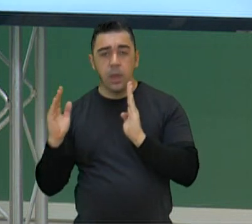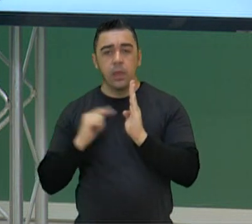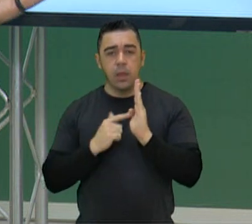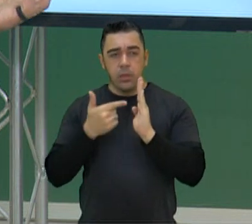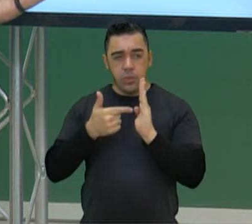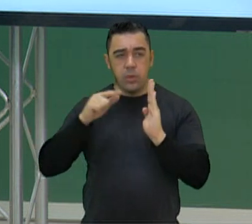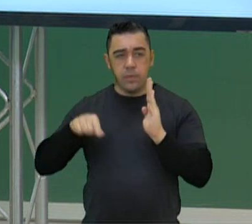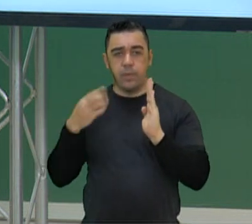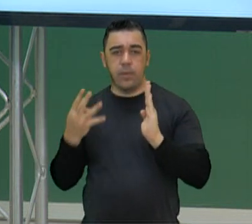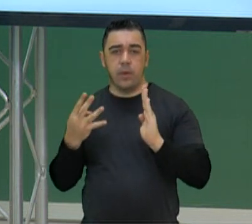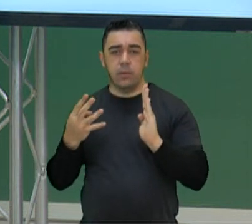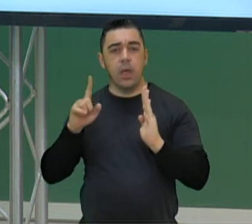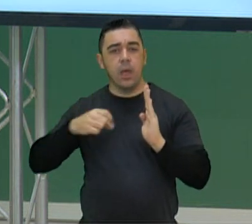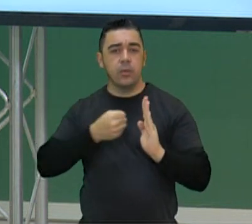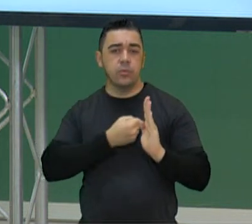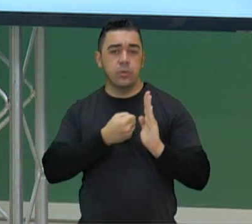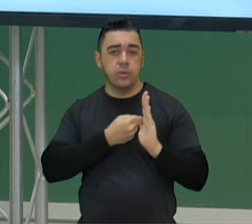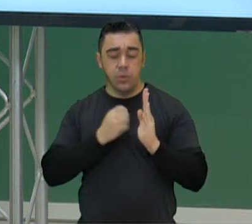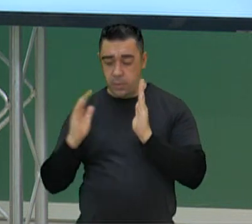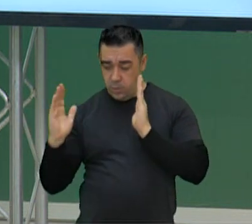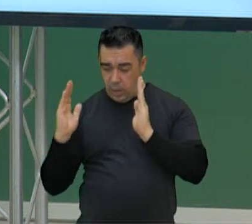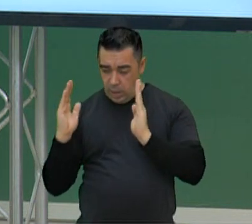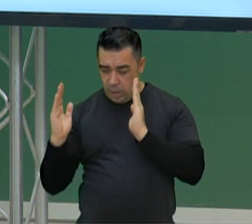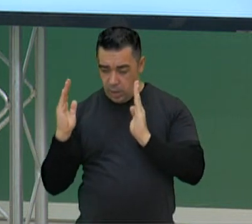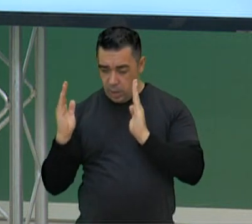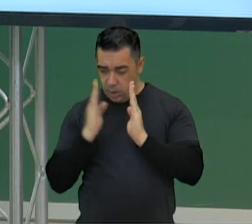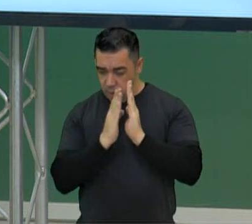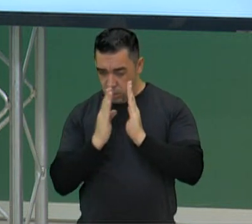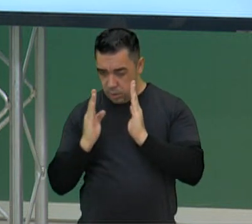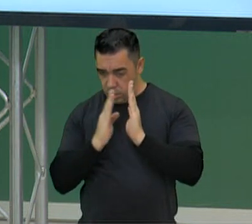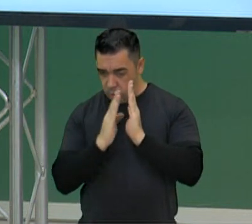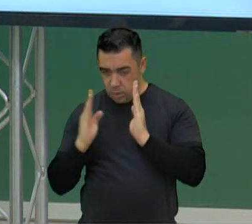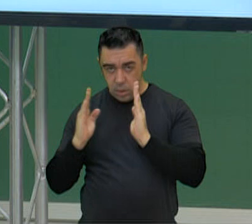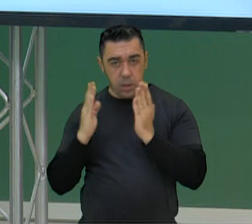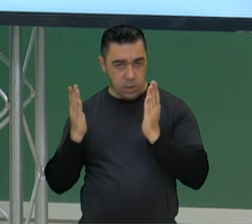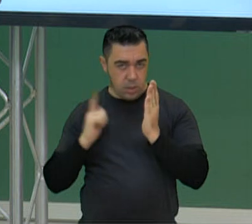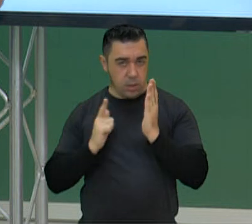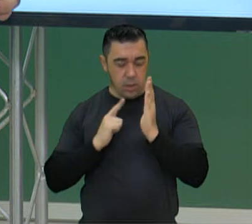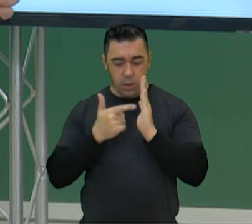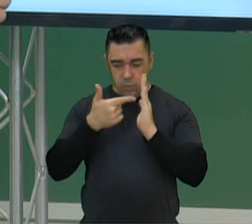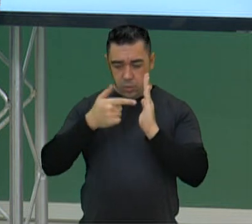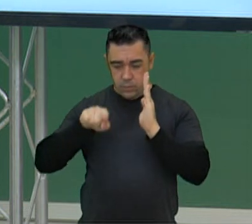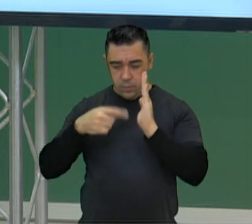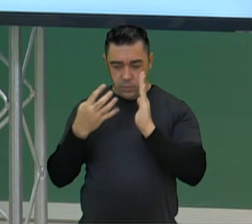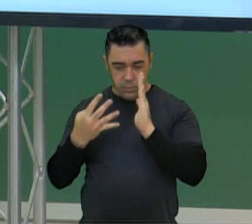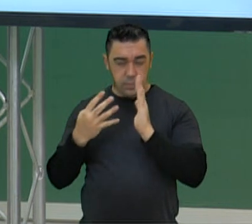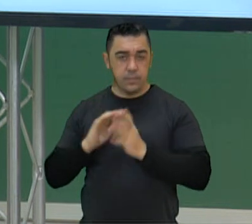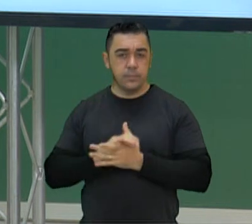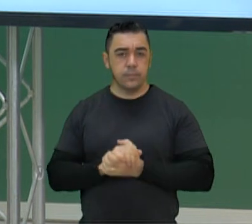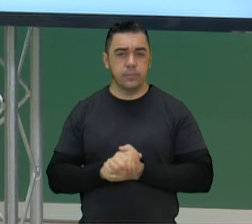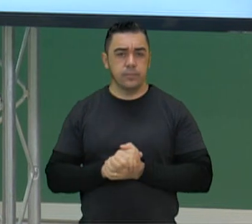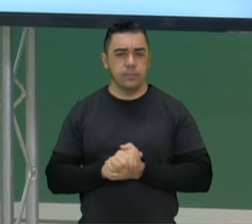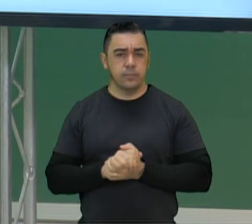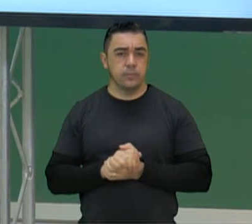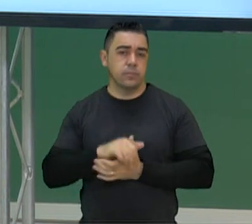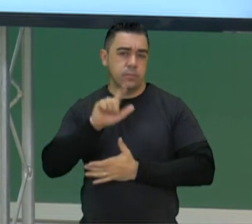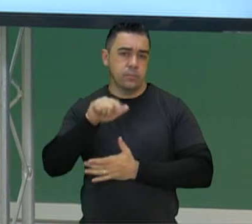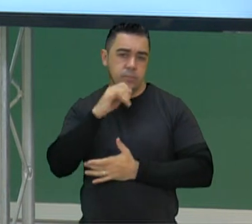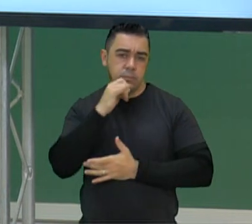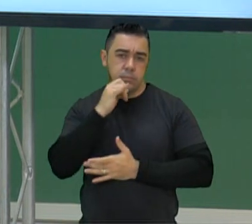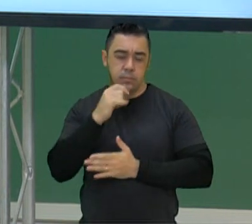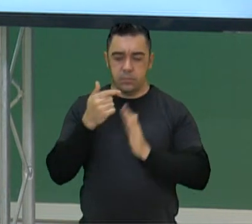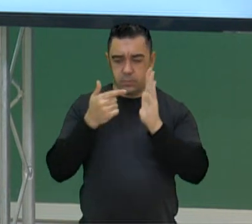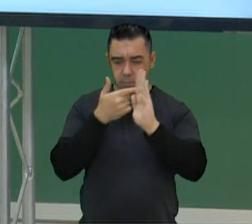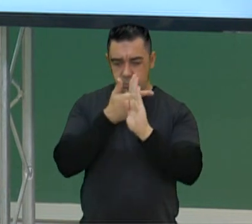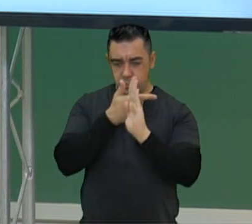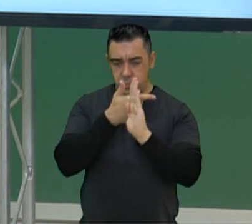Então, ele é um número entre um número inteiro. Ele é 2,4, que seria entre o